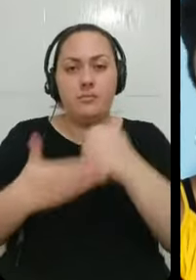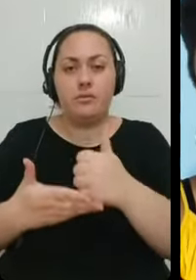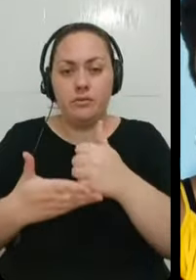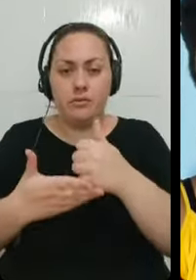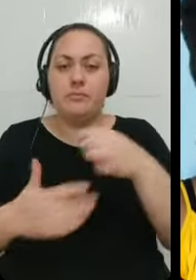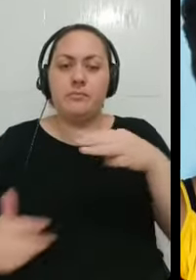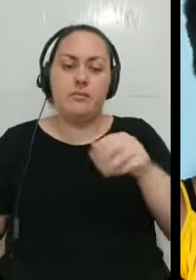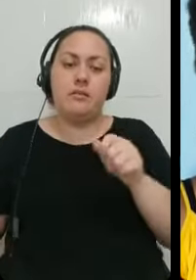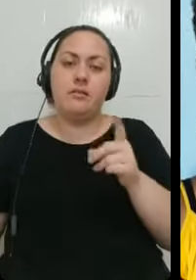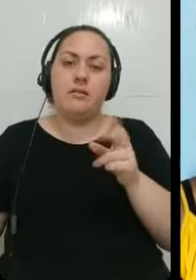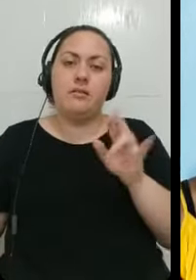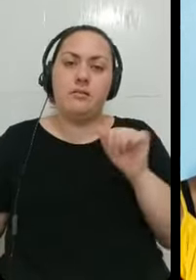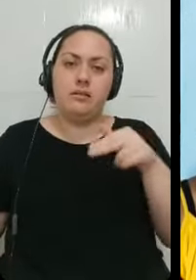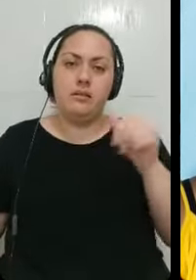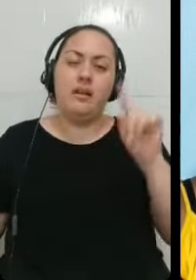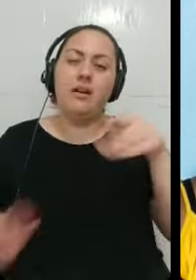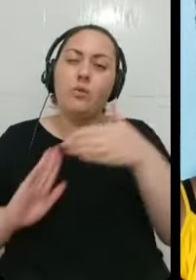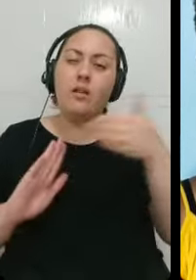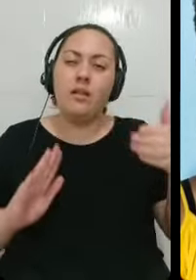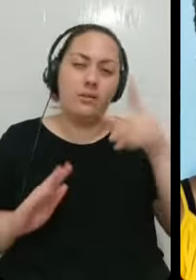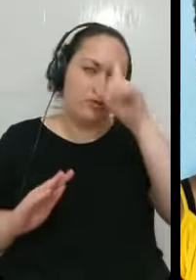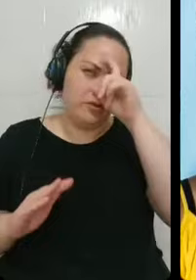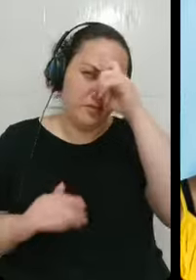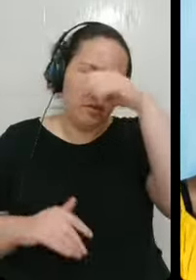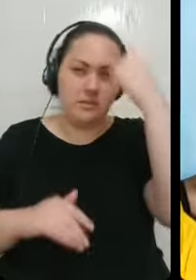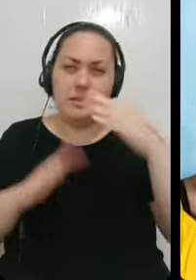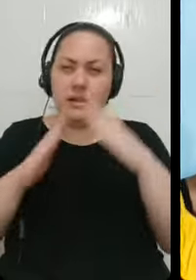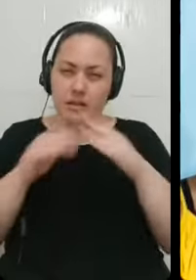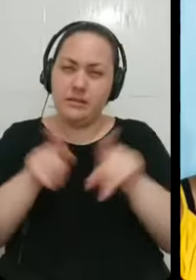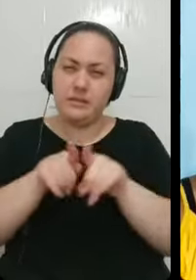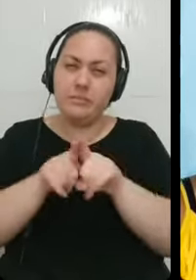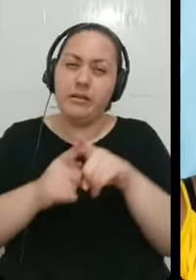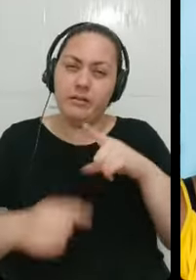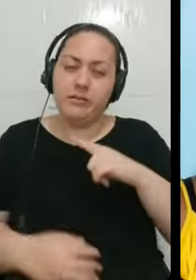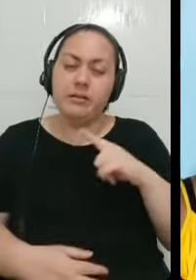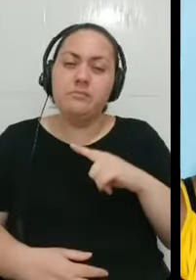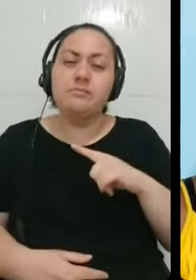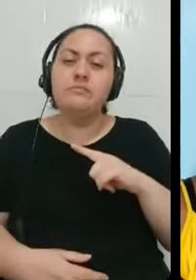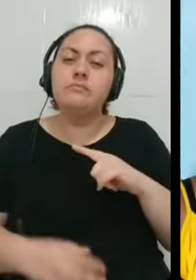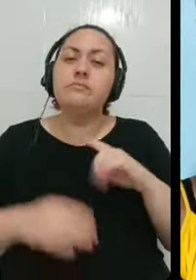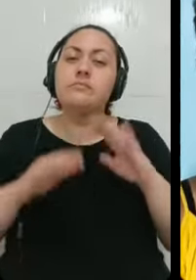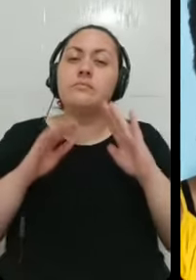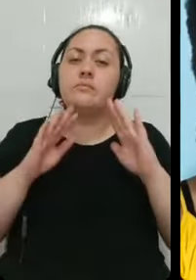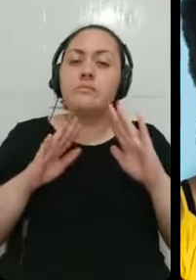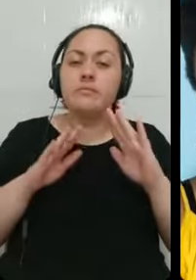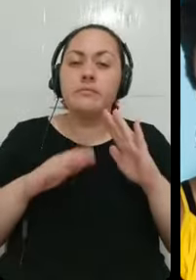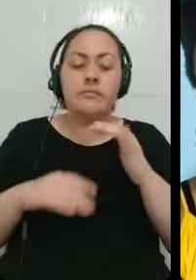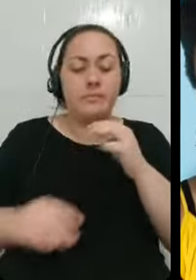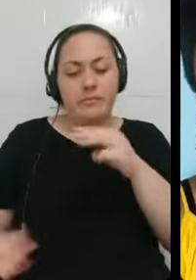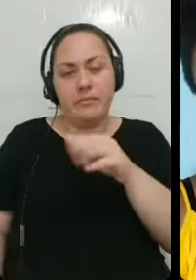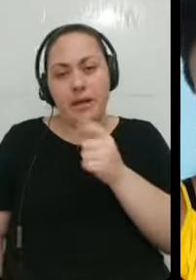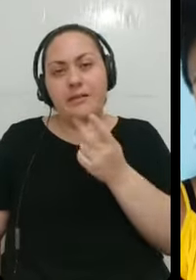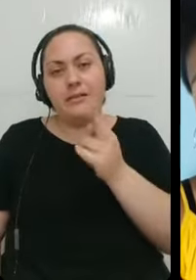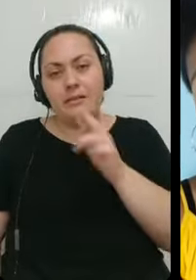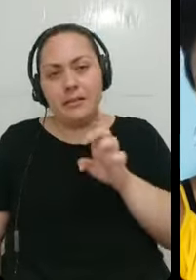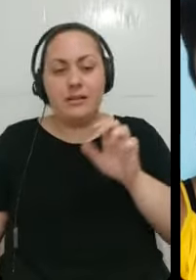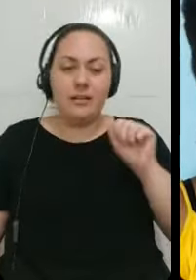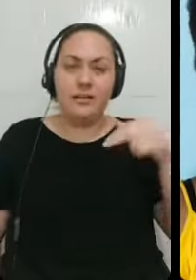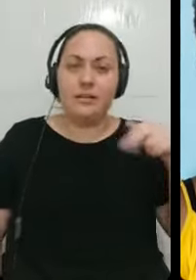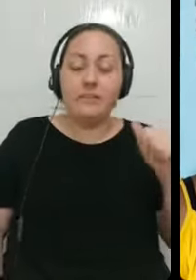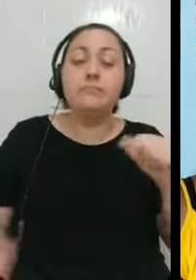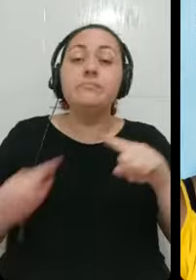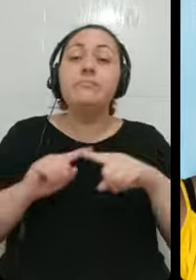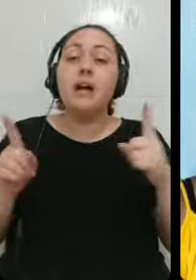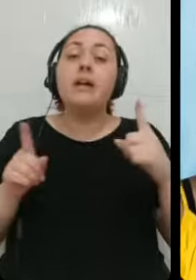ali do lado dessa casa também. A gente fez algumas atividades lá. Mas o projeto ele também conta com algumas atividades presenciais também, antes da